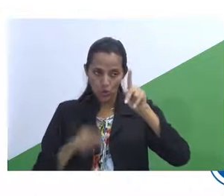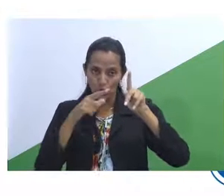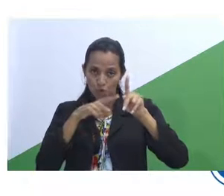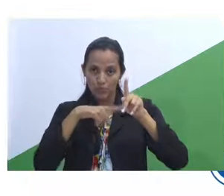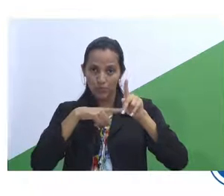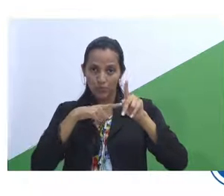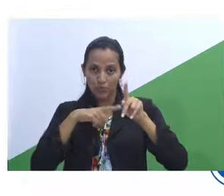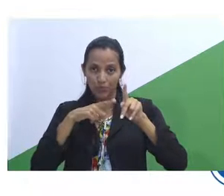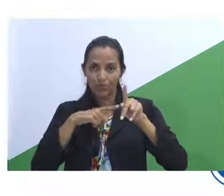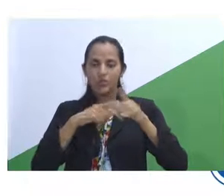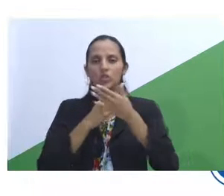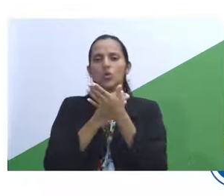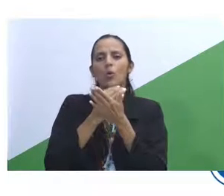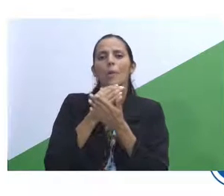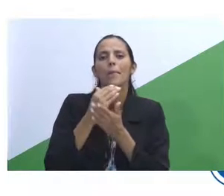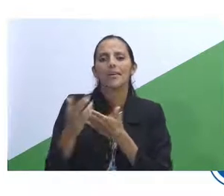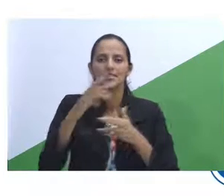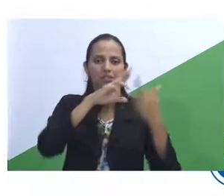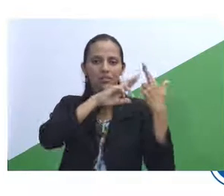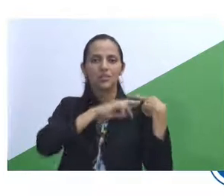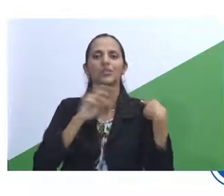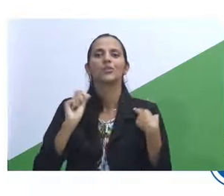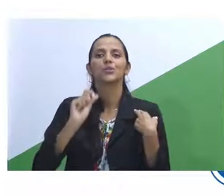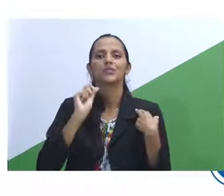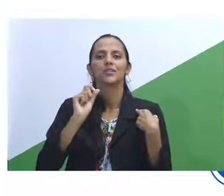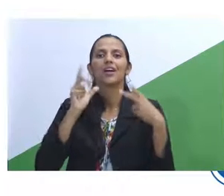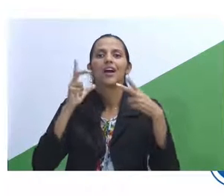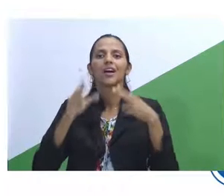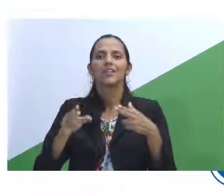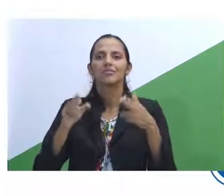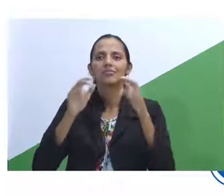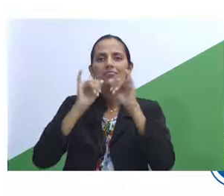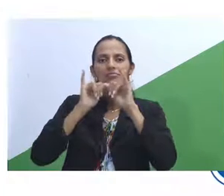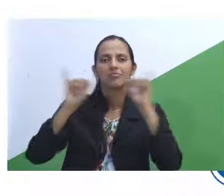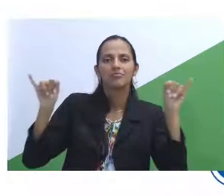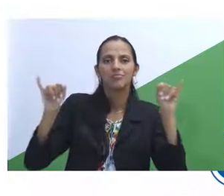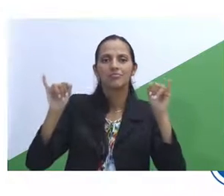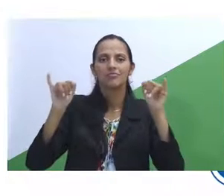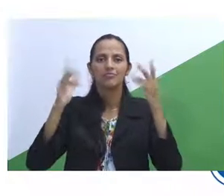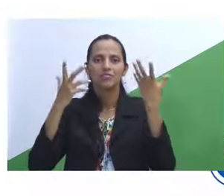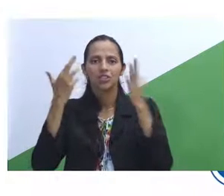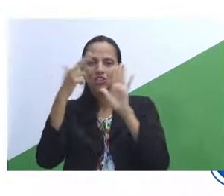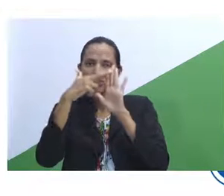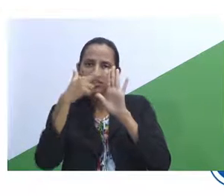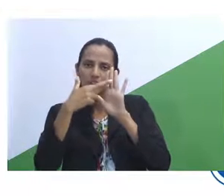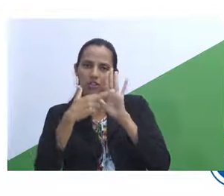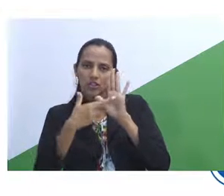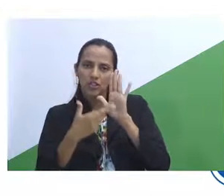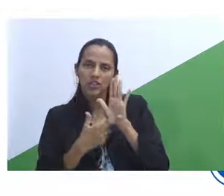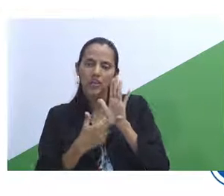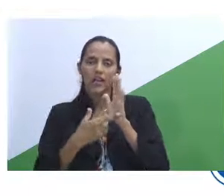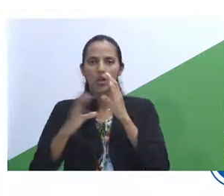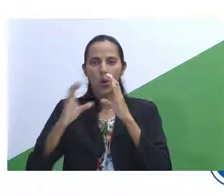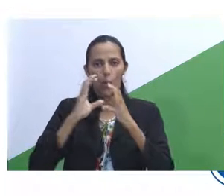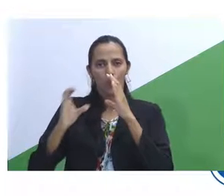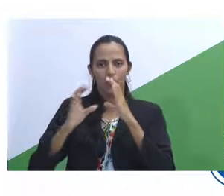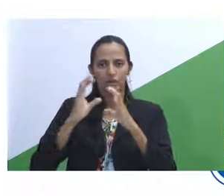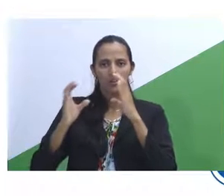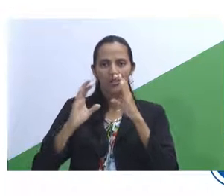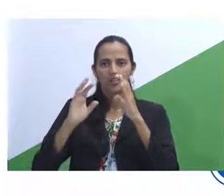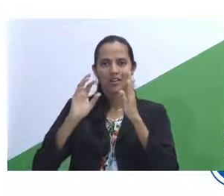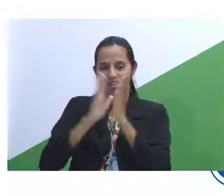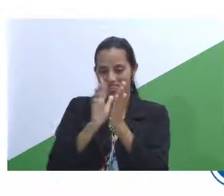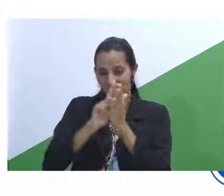ele vai começar, né, a dar todas as normas da censura nos meios de comunicação, nas